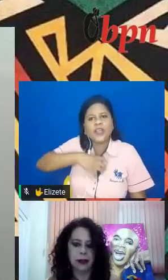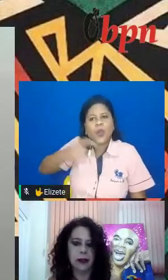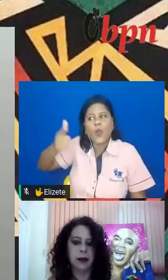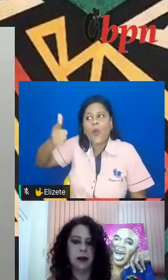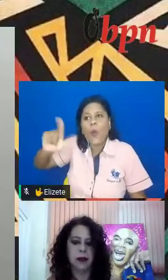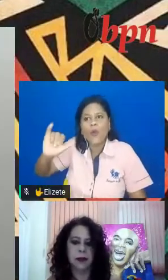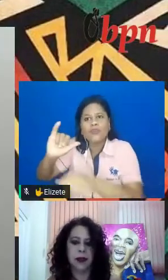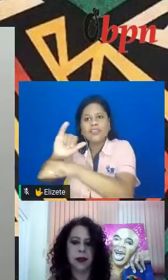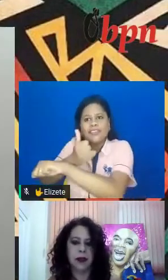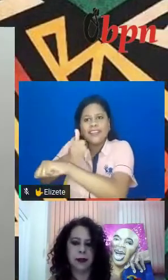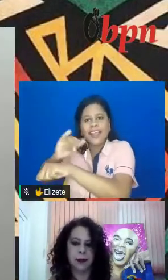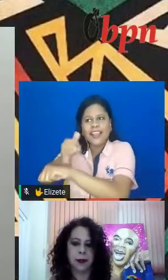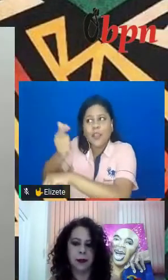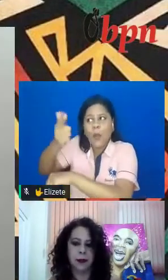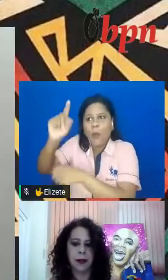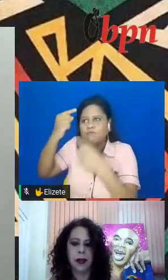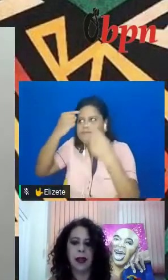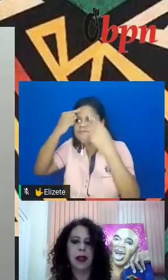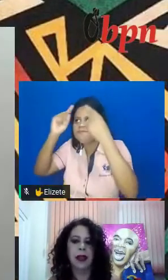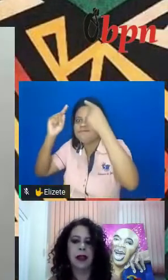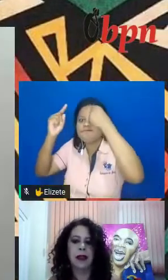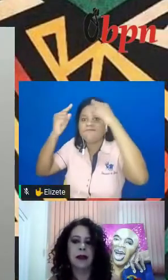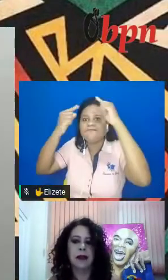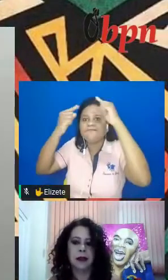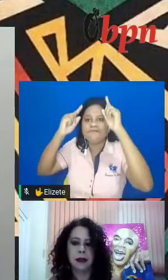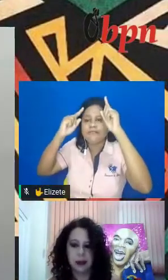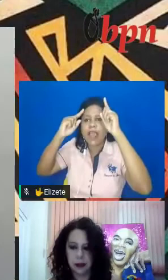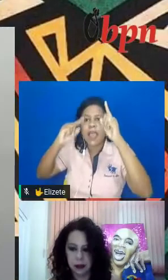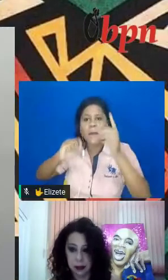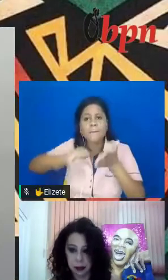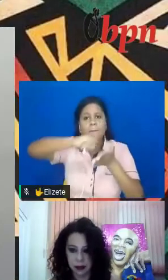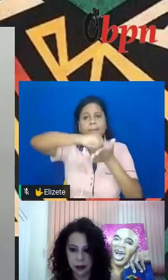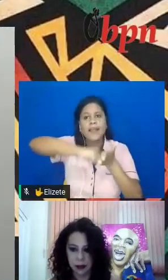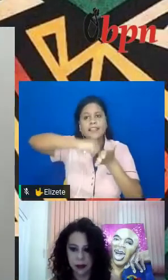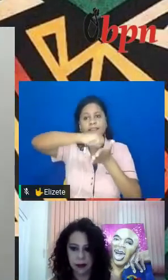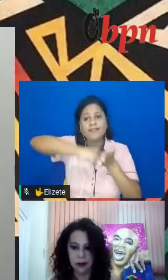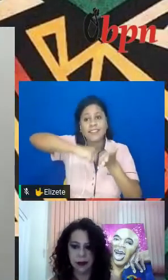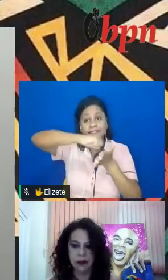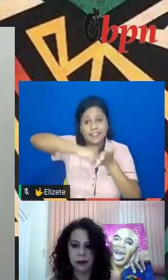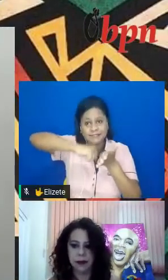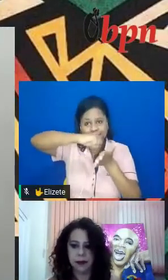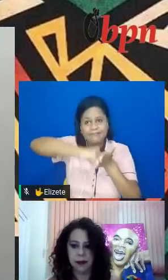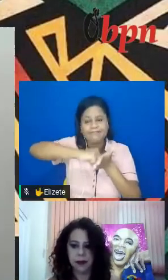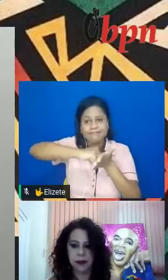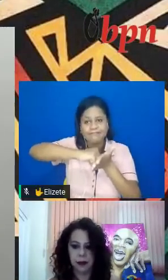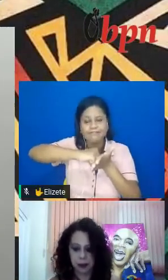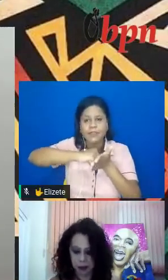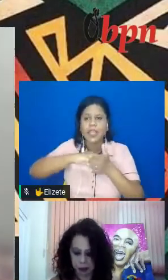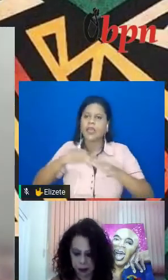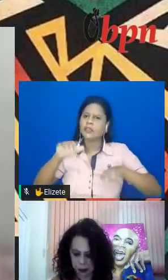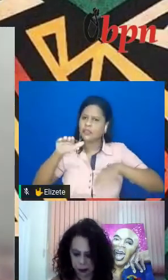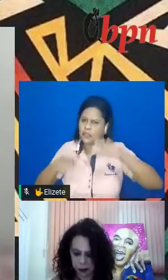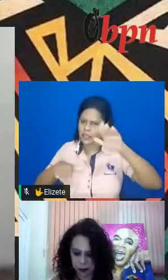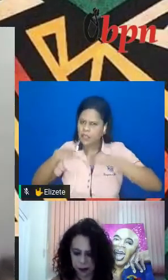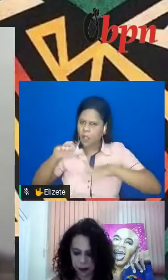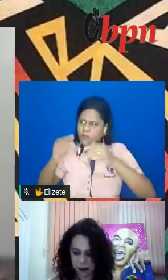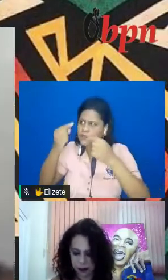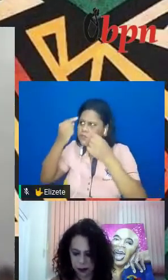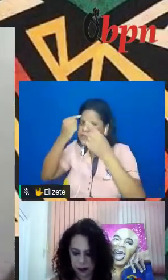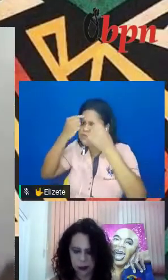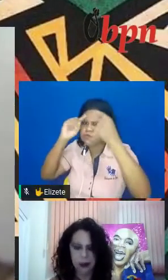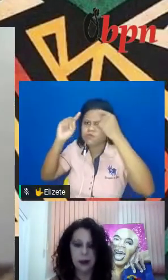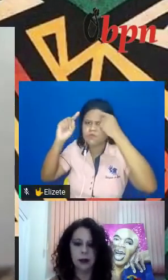engenhosidade puramente defensiva, que foi talvez aquela engenhosidade que o